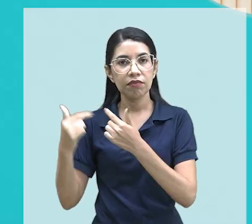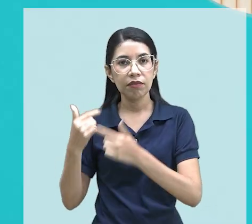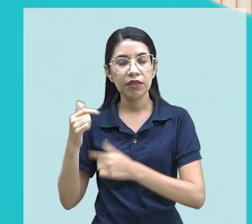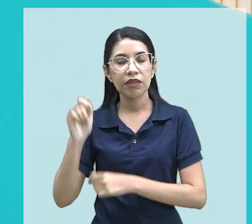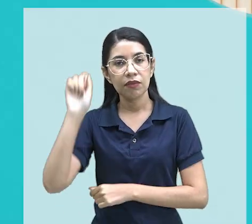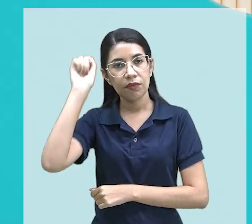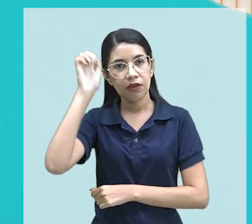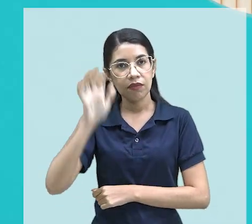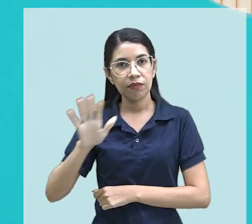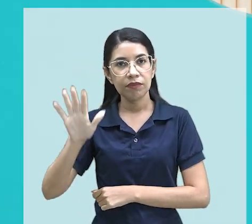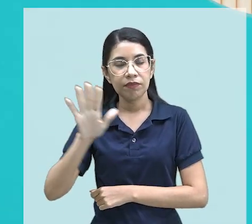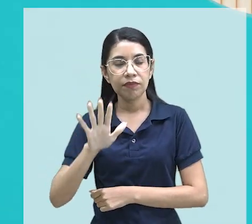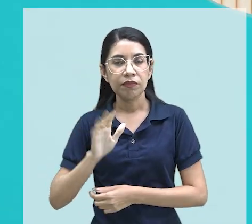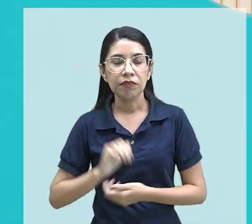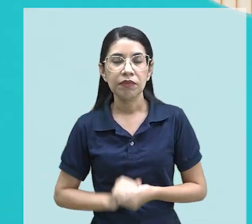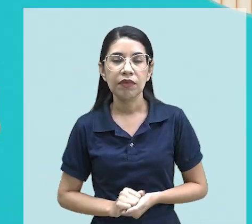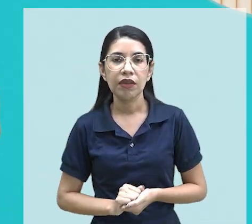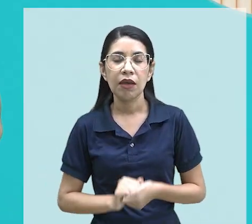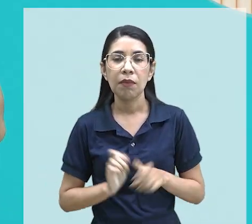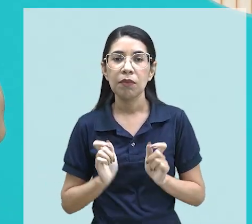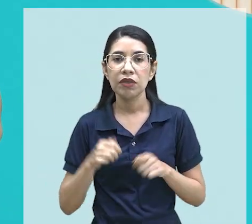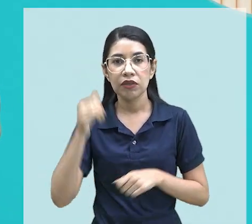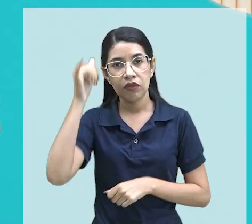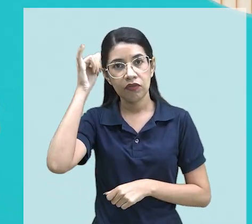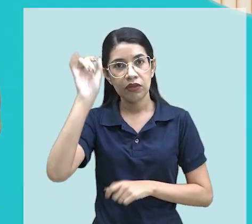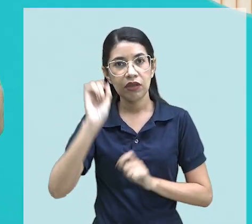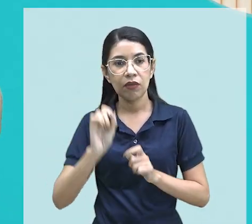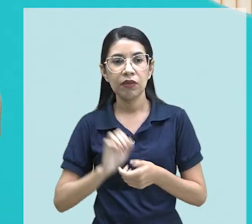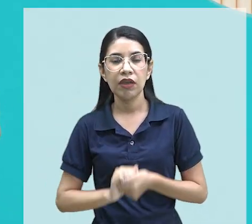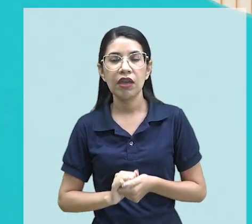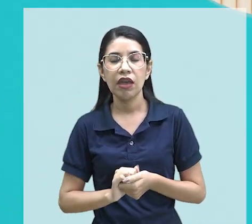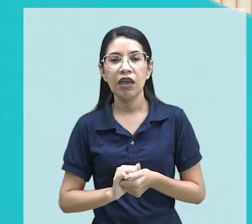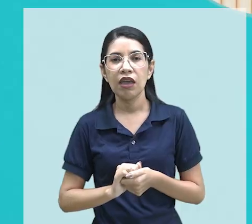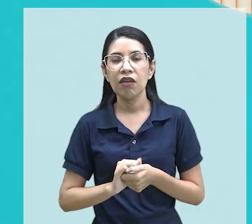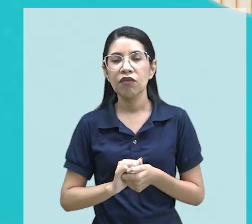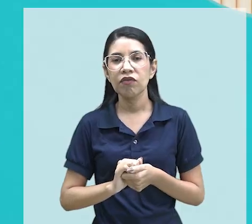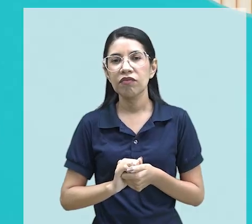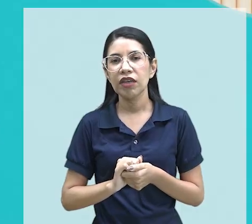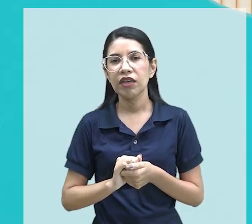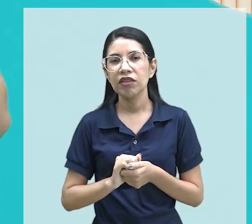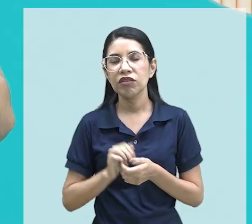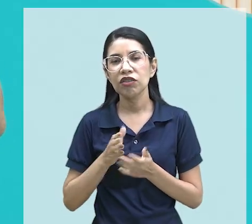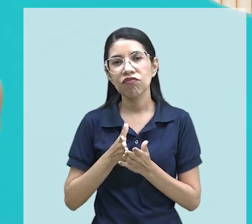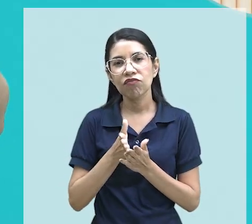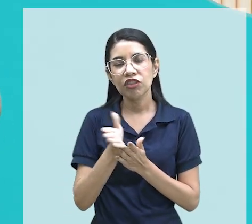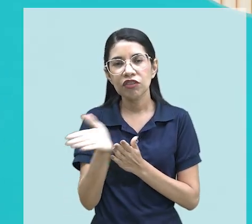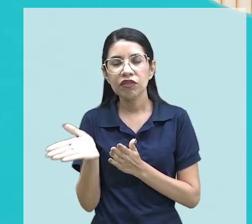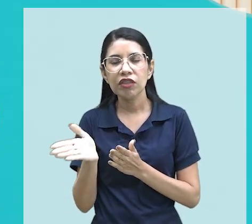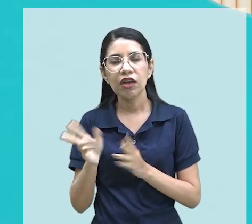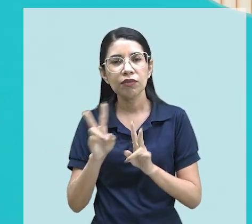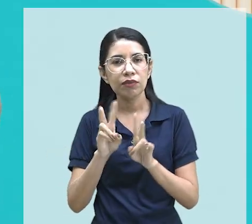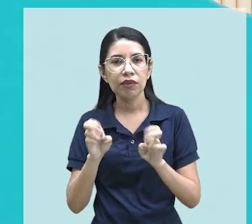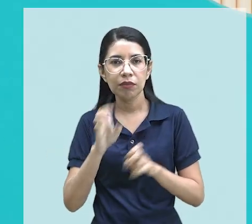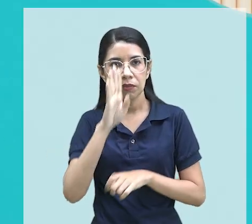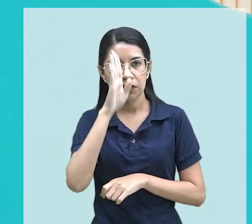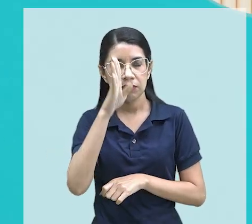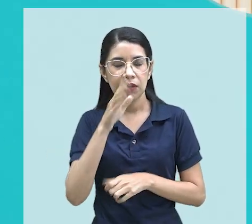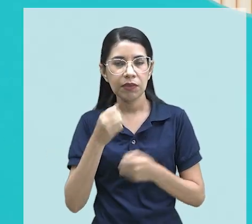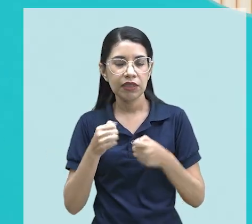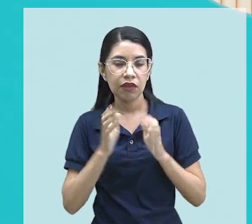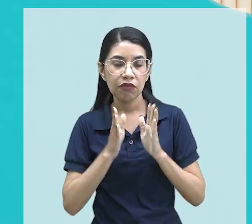herança africana, né? Para evitar o quê? O tangenciamento, ou seja, fugir daquele tema. Ela coloca isso, então,